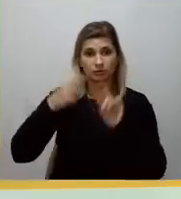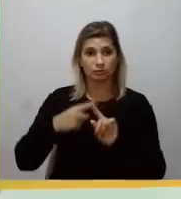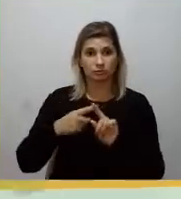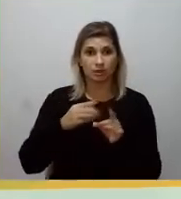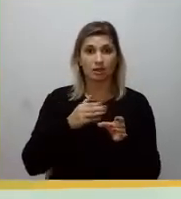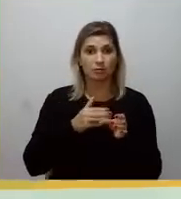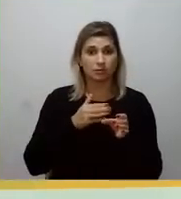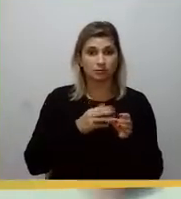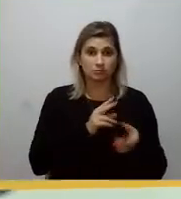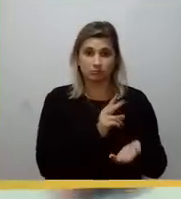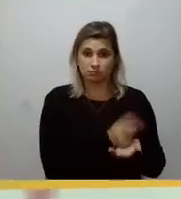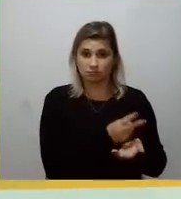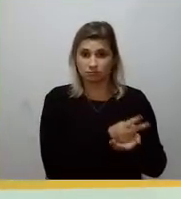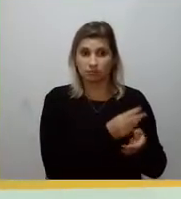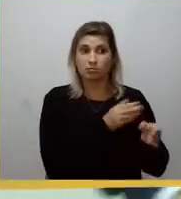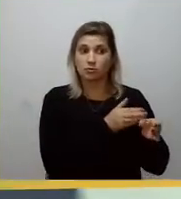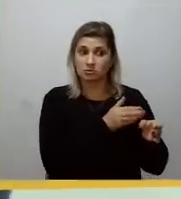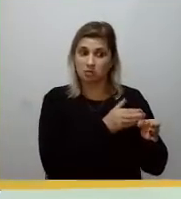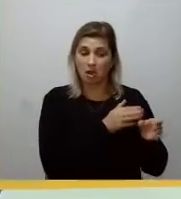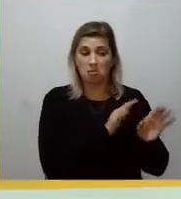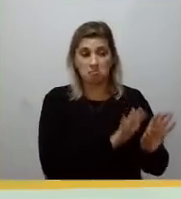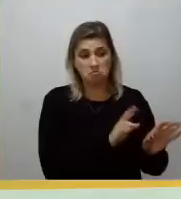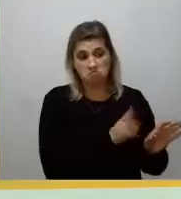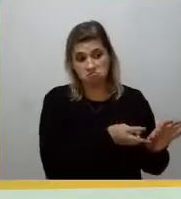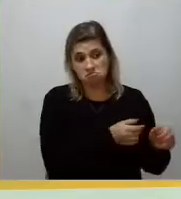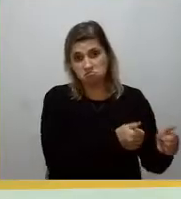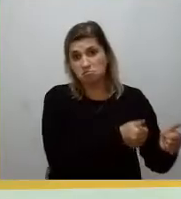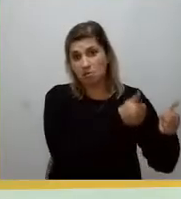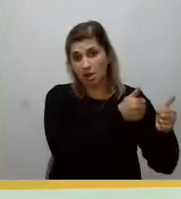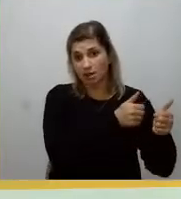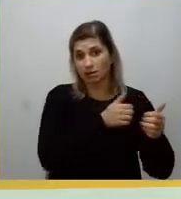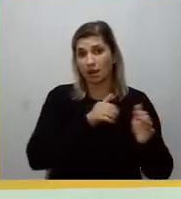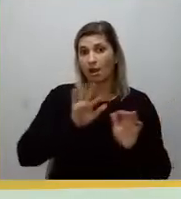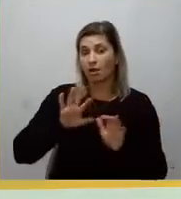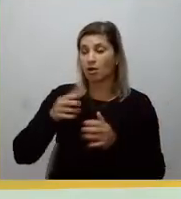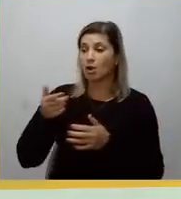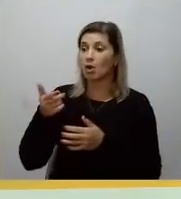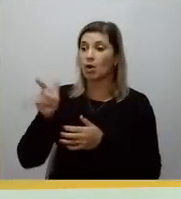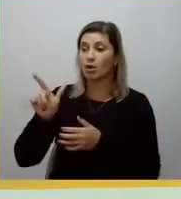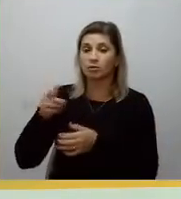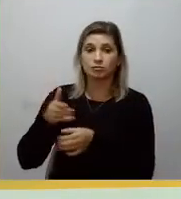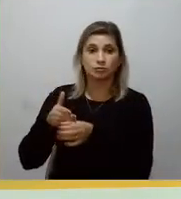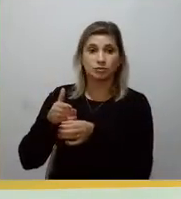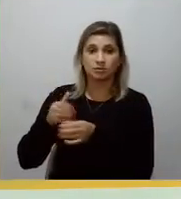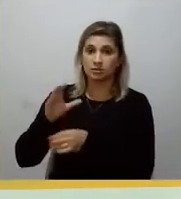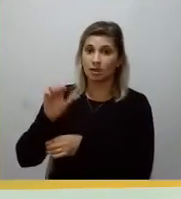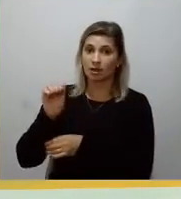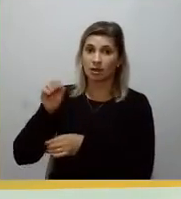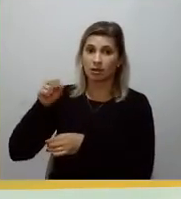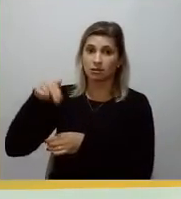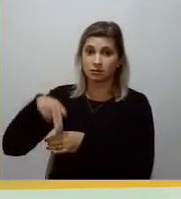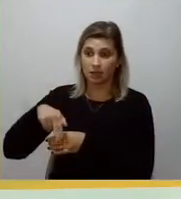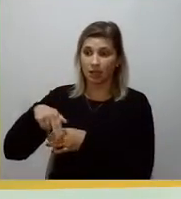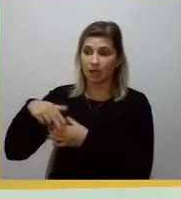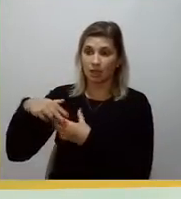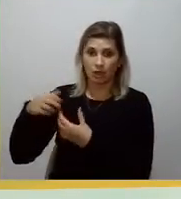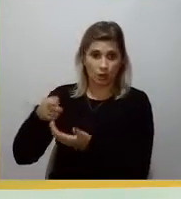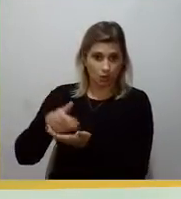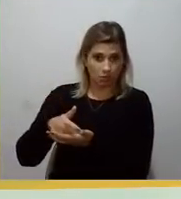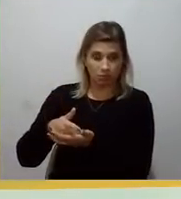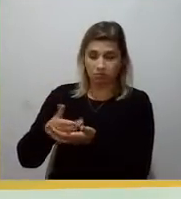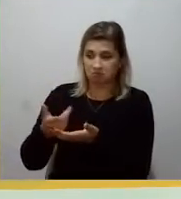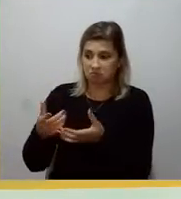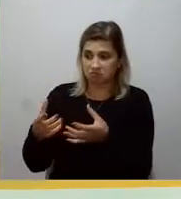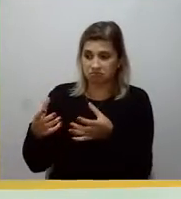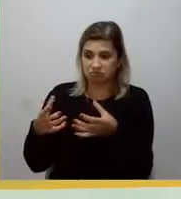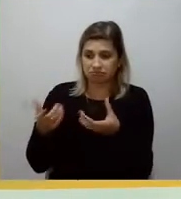municipais tinham ido muito bem, esgoto, água, e os municípios que a Casan absorveu estava sendo um desastre. E eu conhecia porque eu